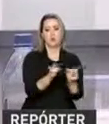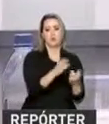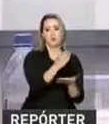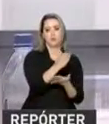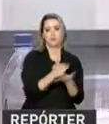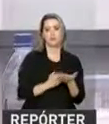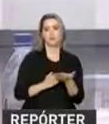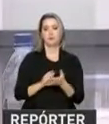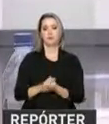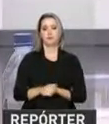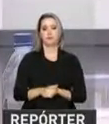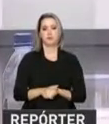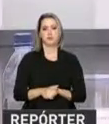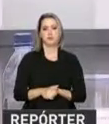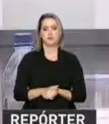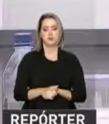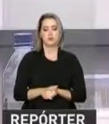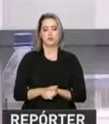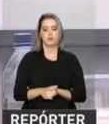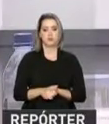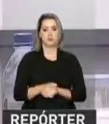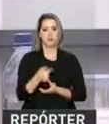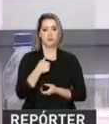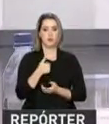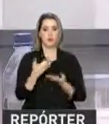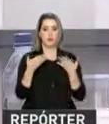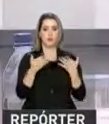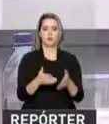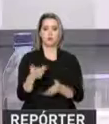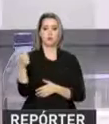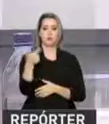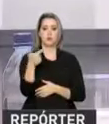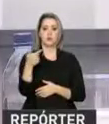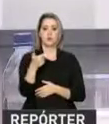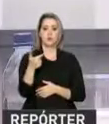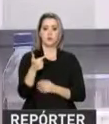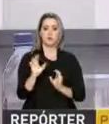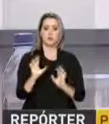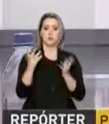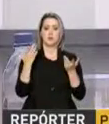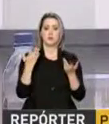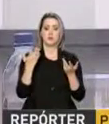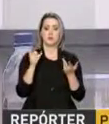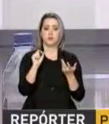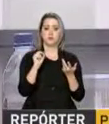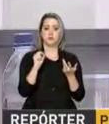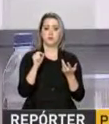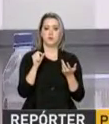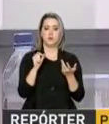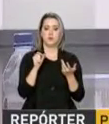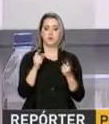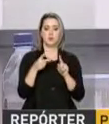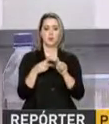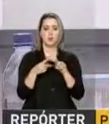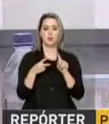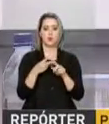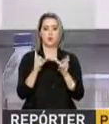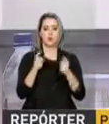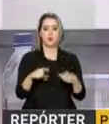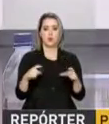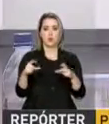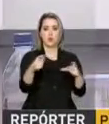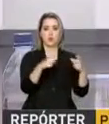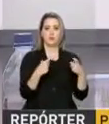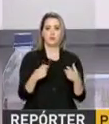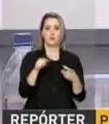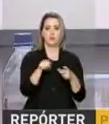partilha do pré-sal. Eu recentemente tive em dois eventos internacionais, na CERAWeek e na OTC,